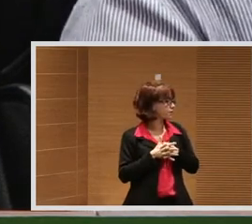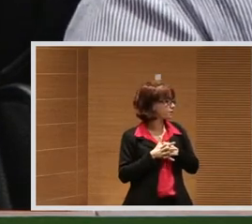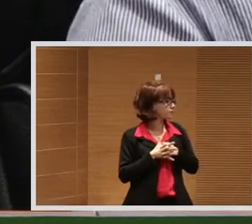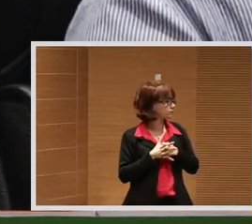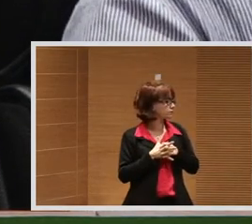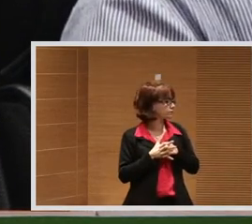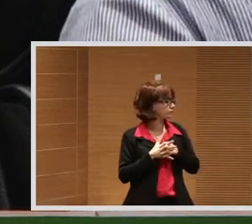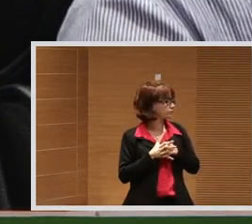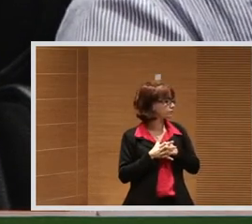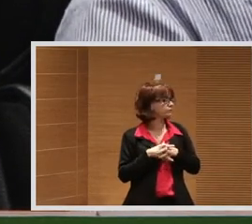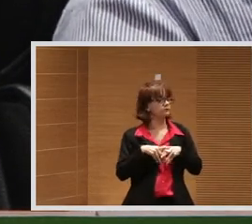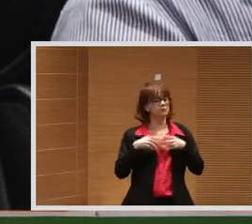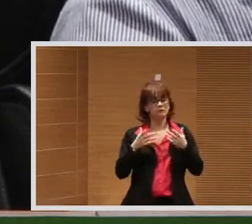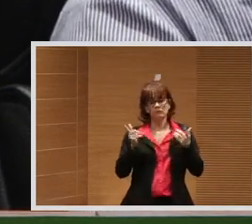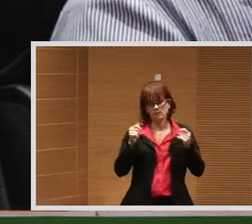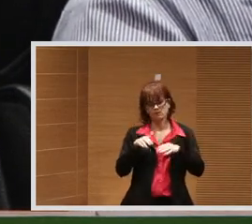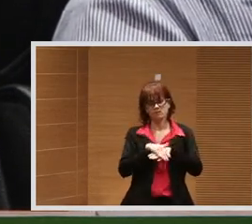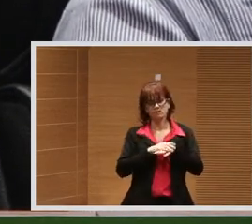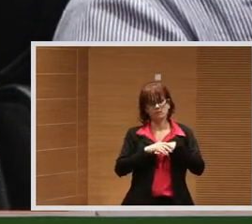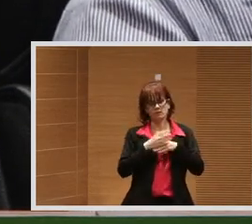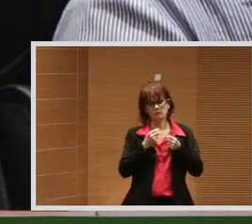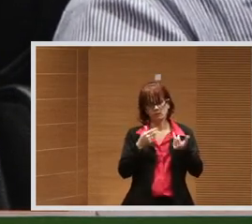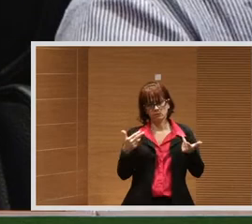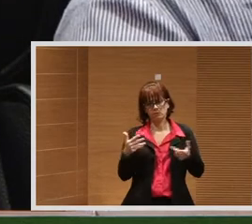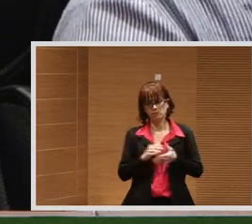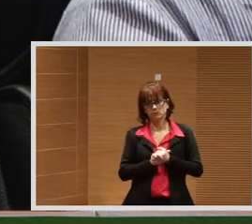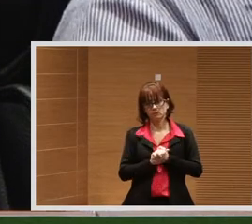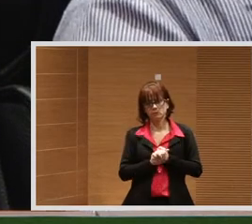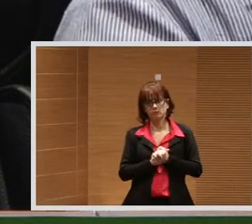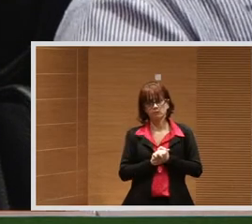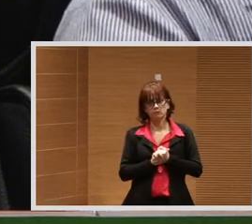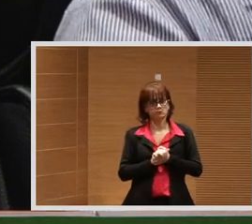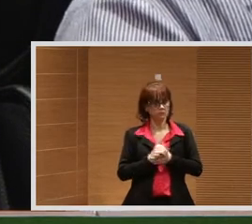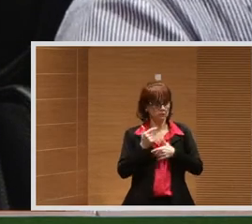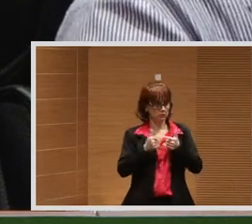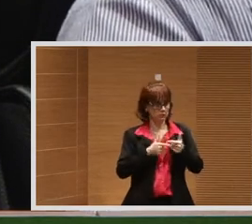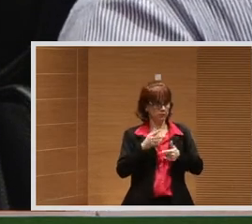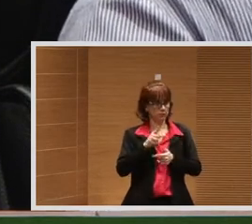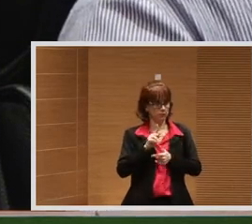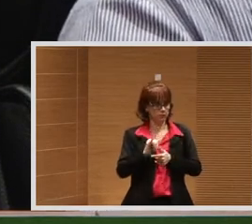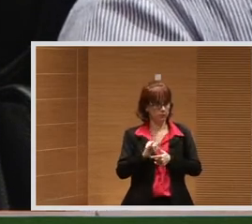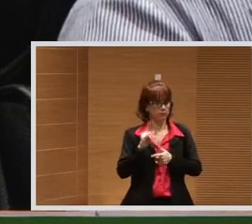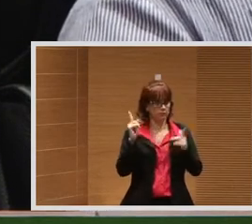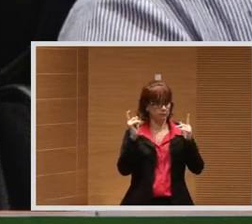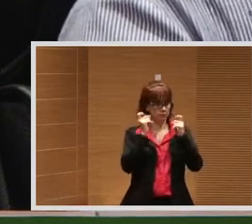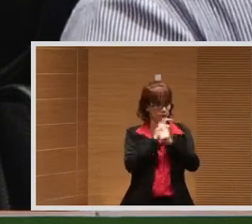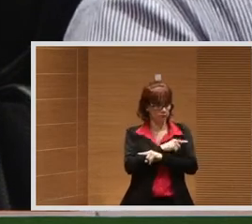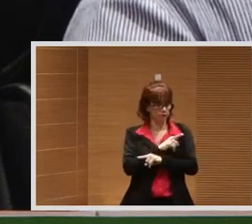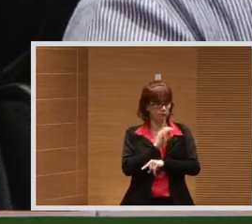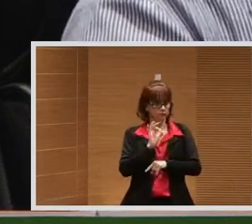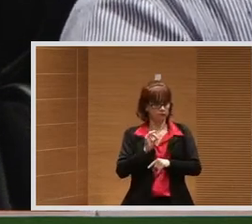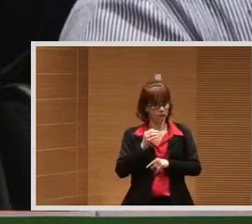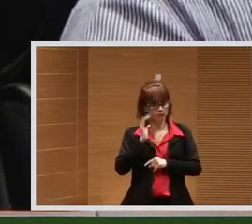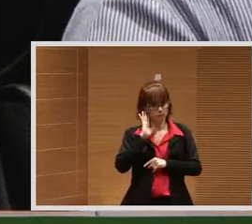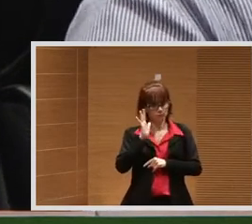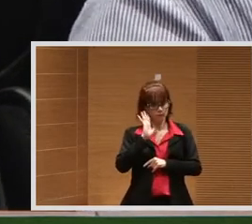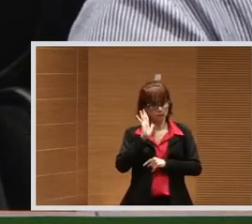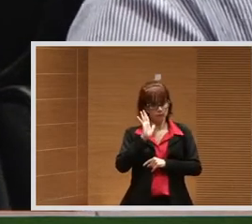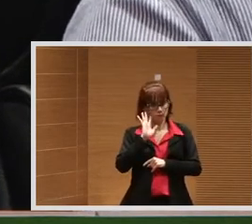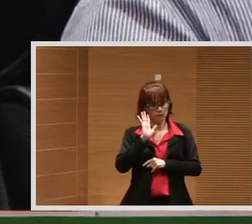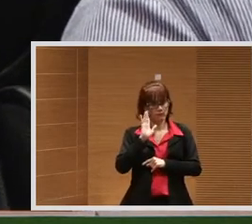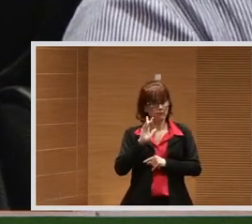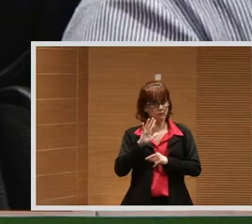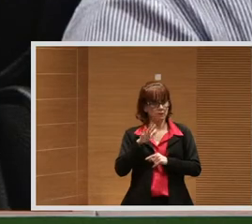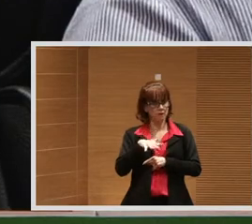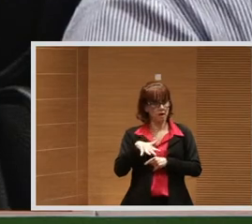Daria muita conversa aí. E o trabalho com os pais, né? Como é difícil, assim, né? Pensando aí muito a partir da